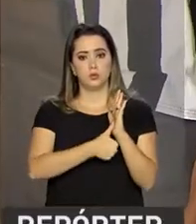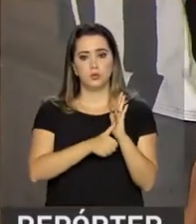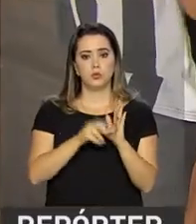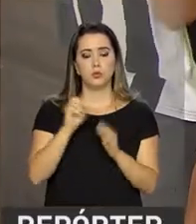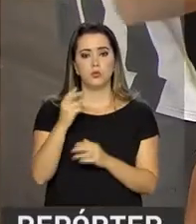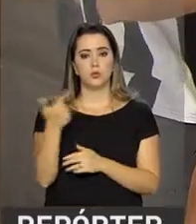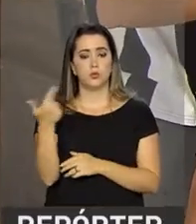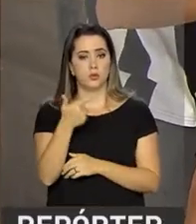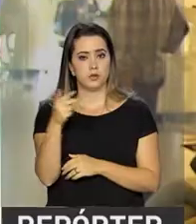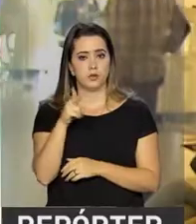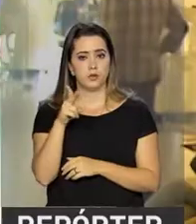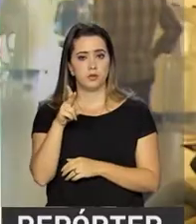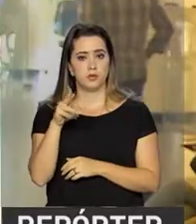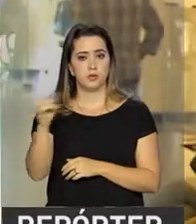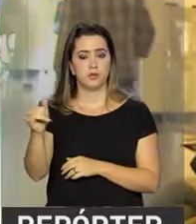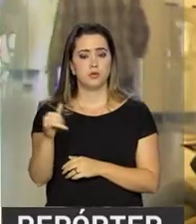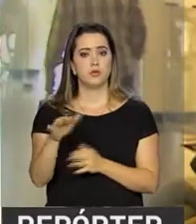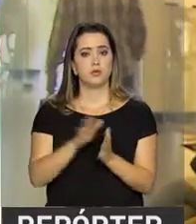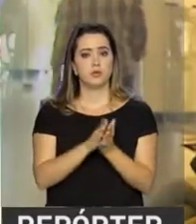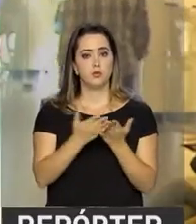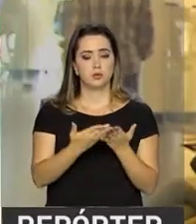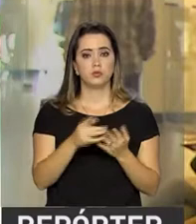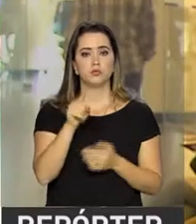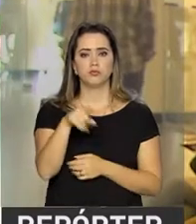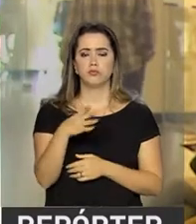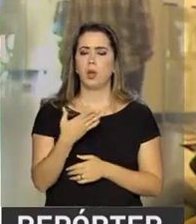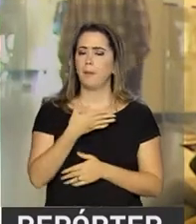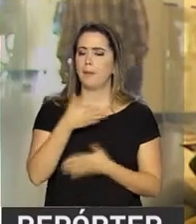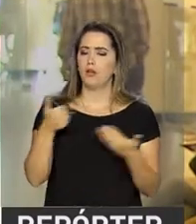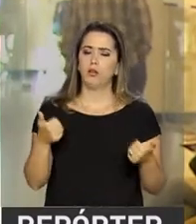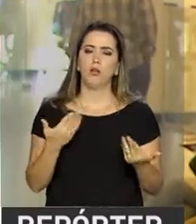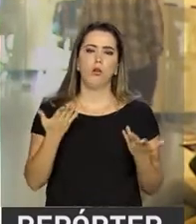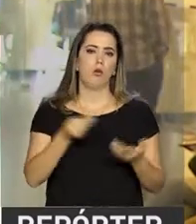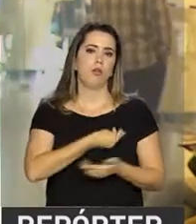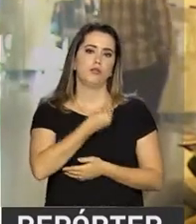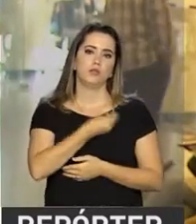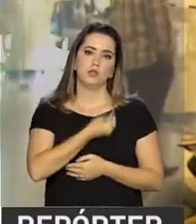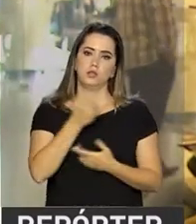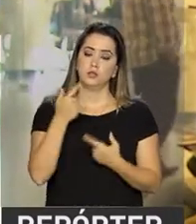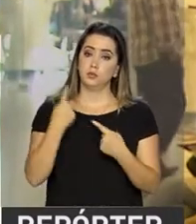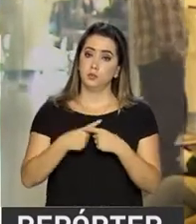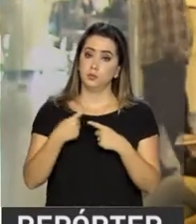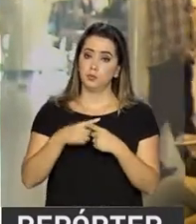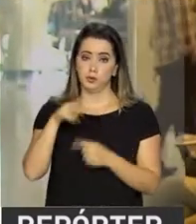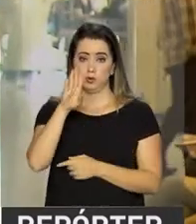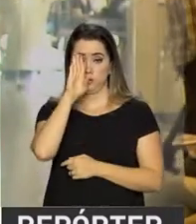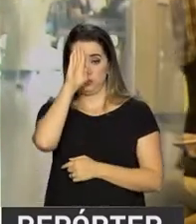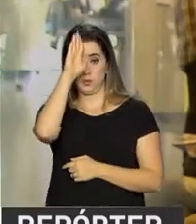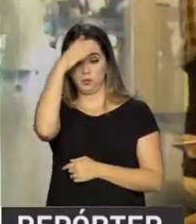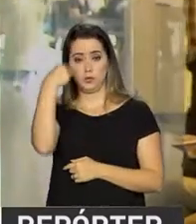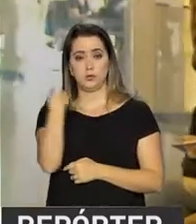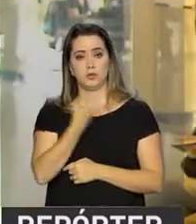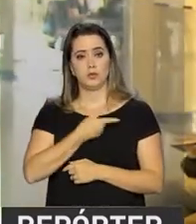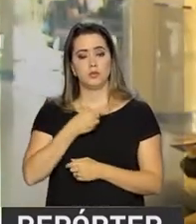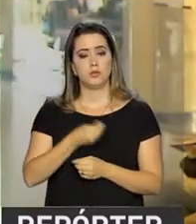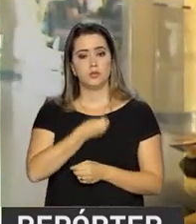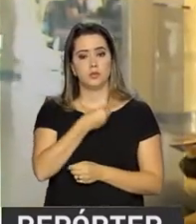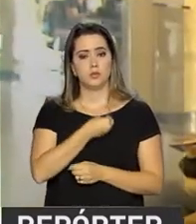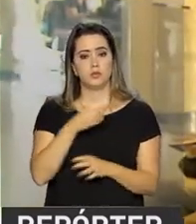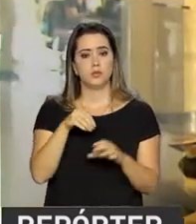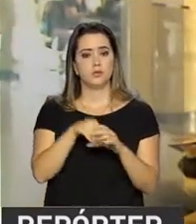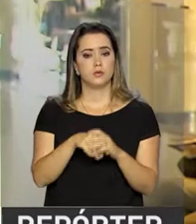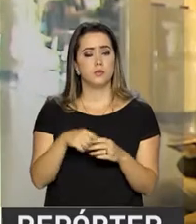via do passaporte essa possibilidade agora vai melhorar muito a vida do cidadão né principalmente a nossa que mora no